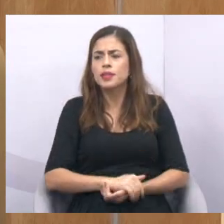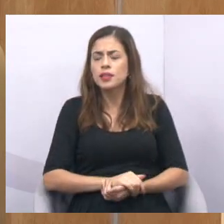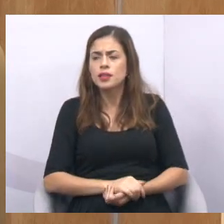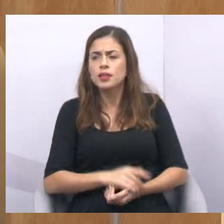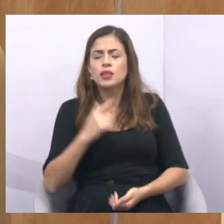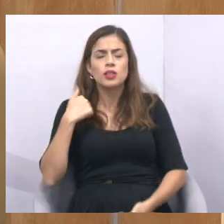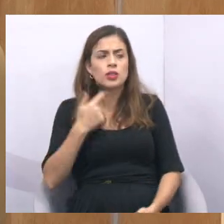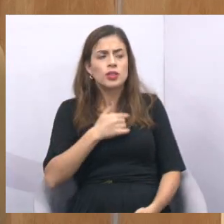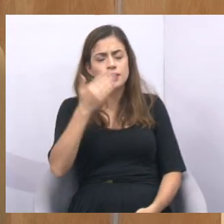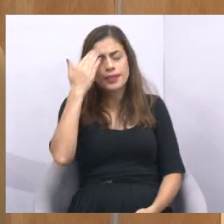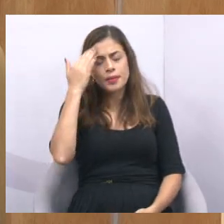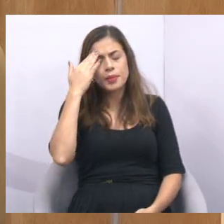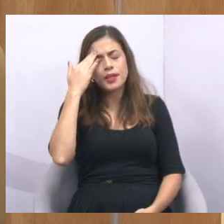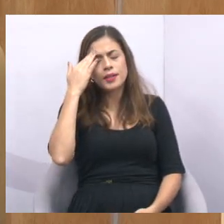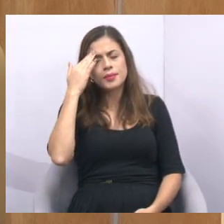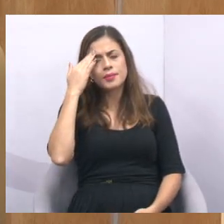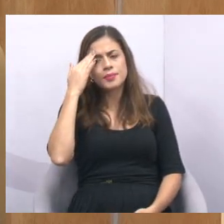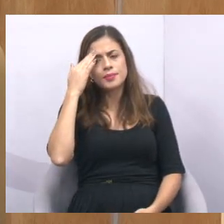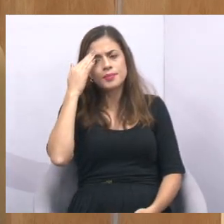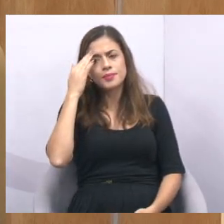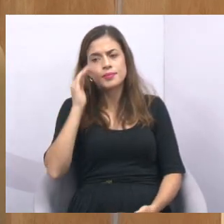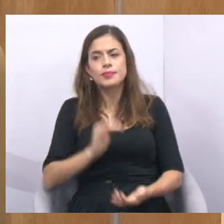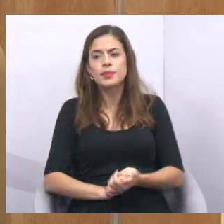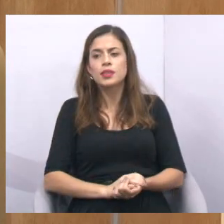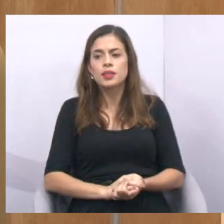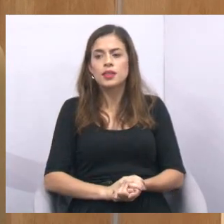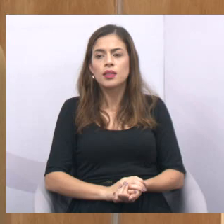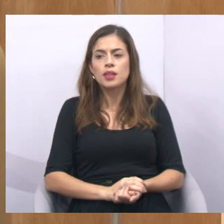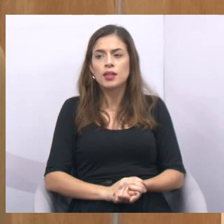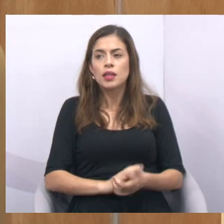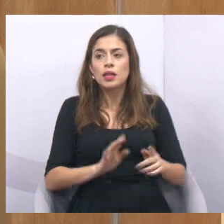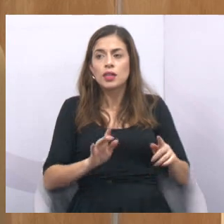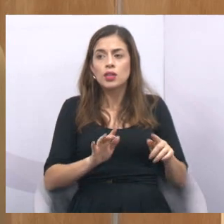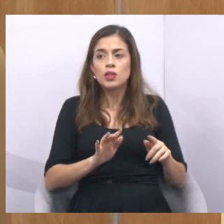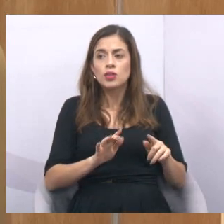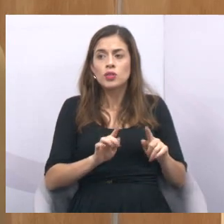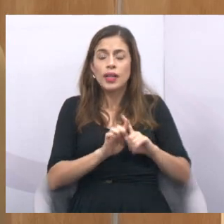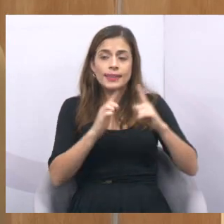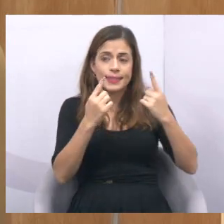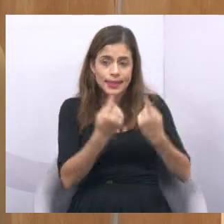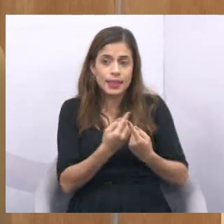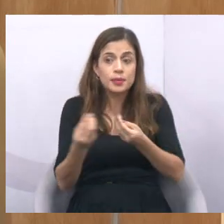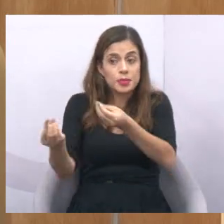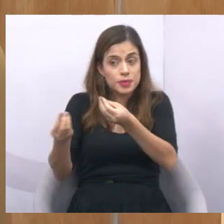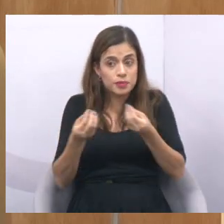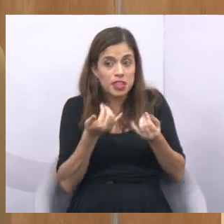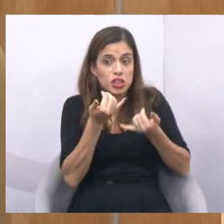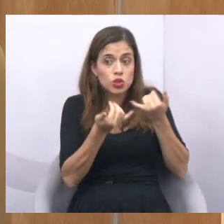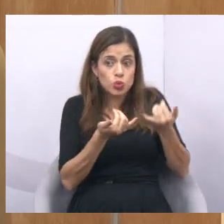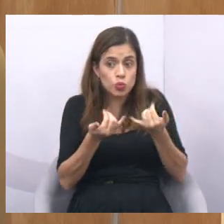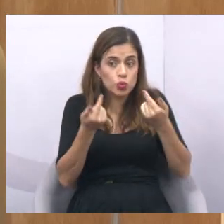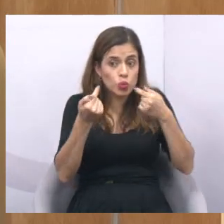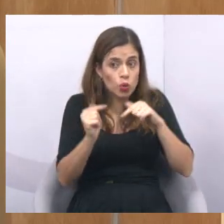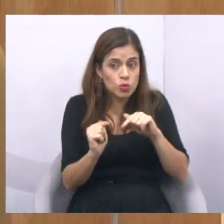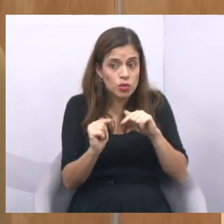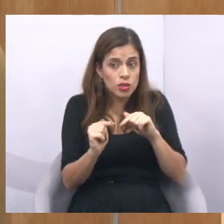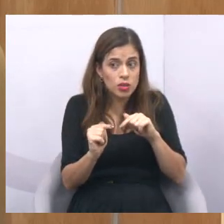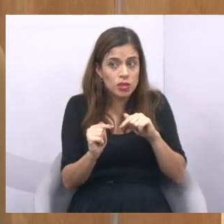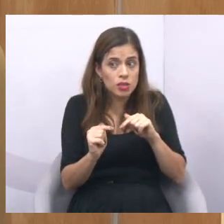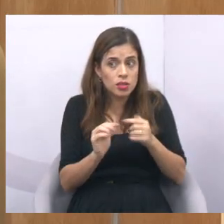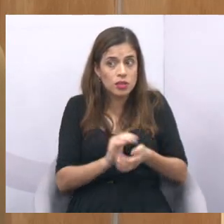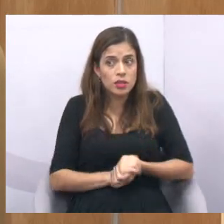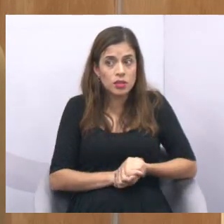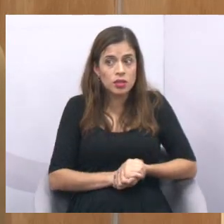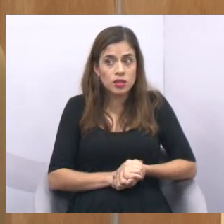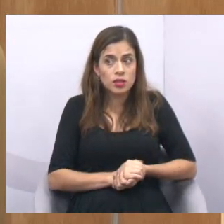gente sabia que os outros times que aqui viriam jogar iam